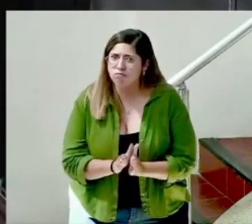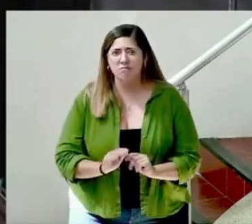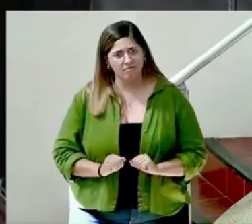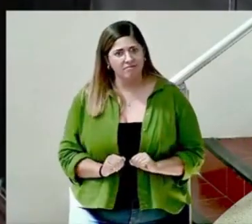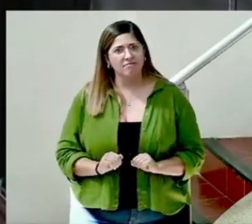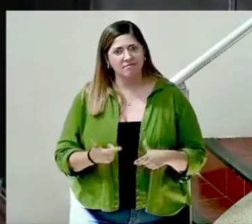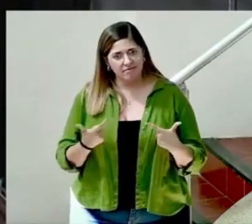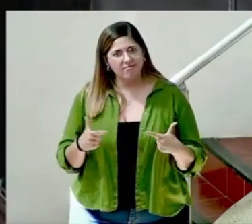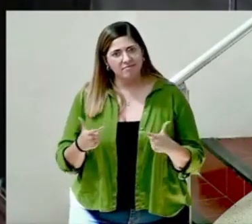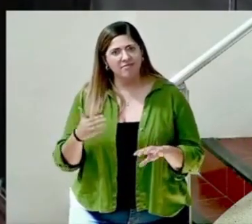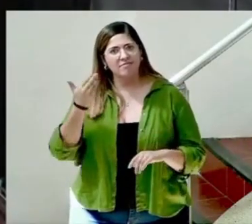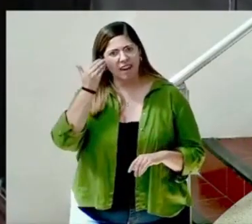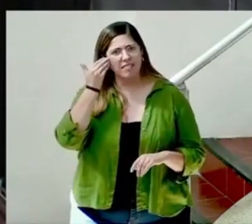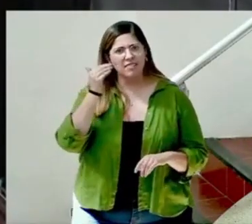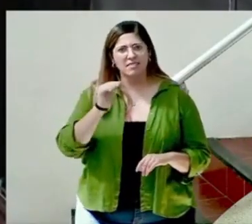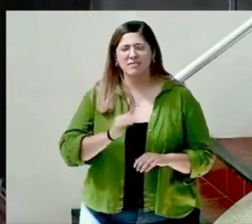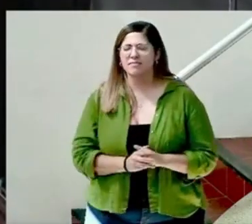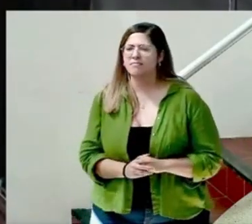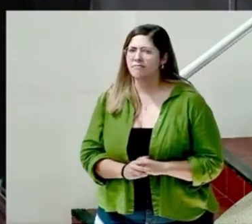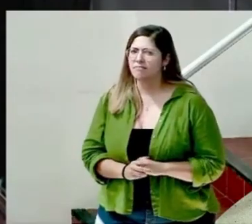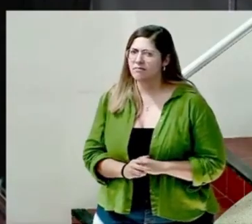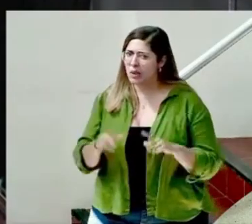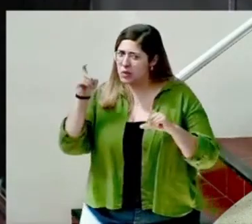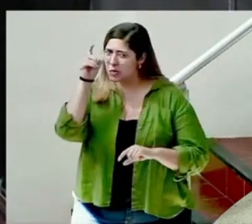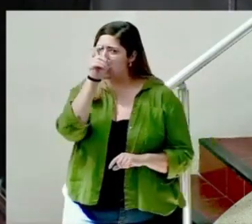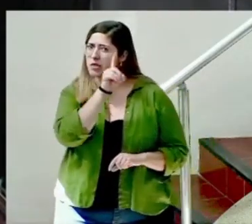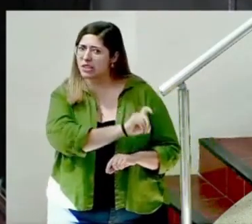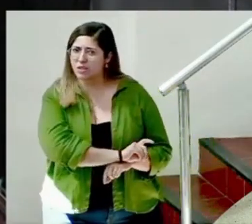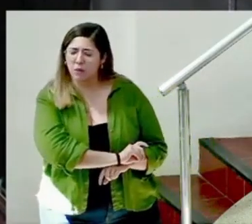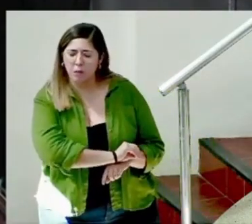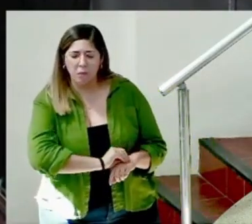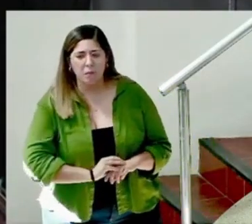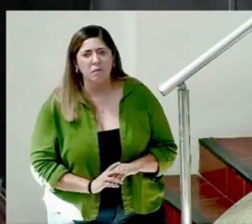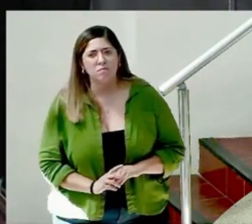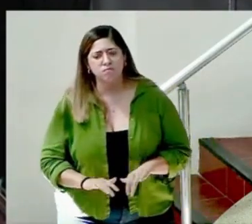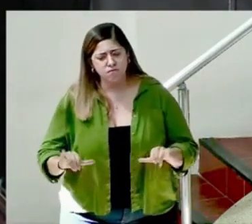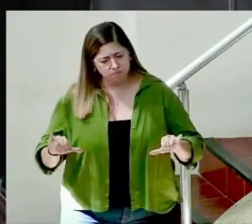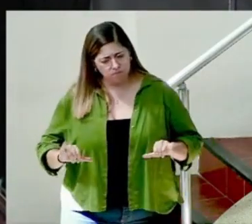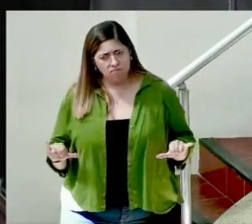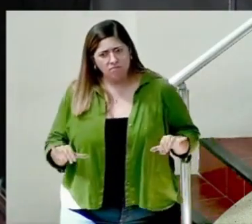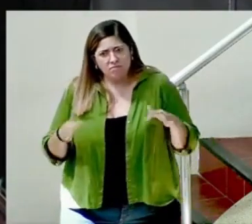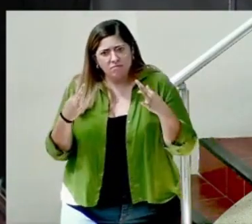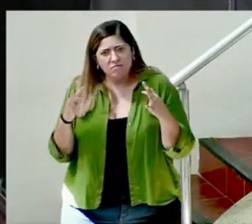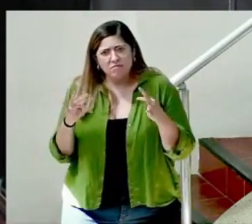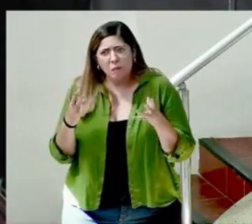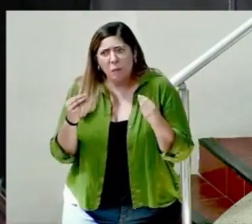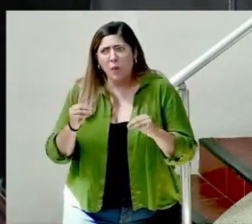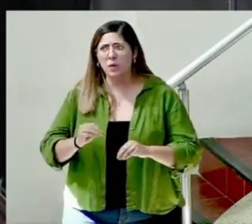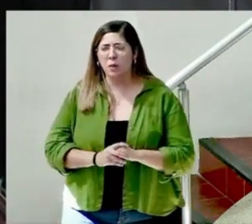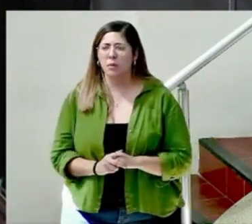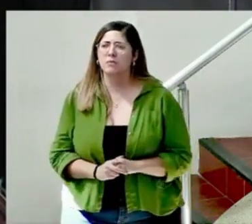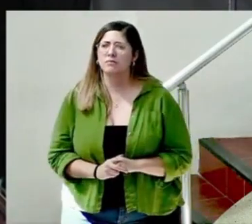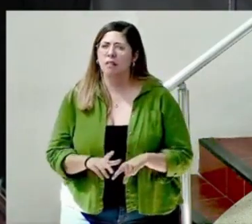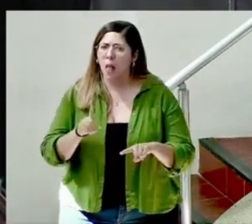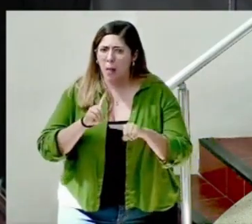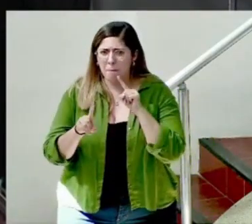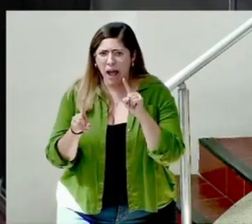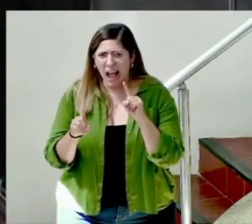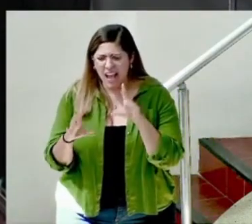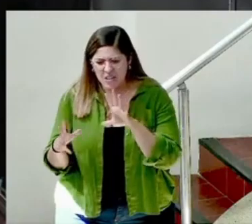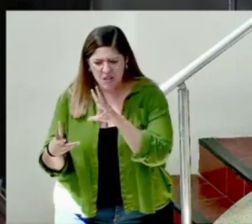uma paráfrase minha. Eu estou aqui sofrendo, Senhor, mas o ímpio,